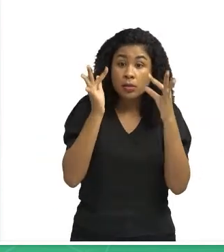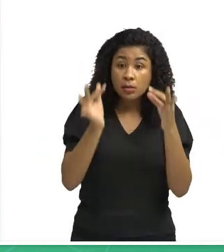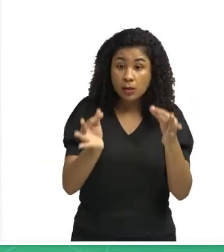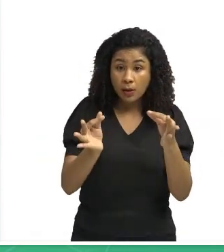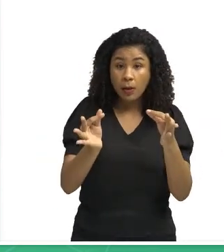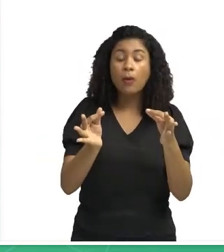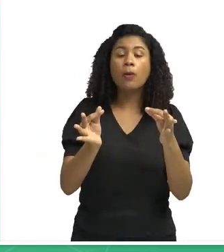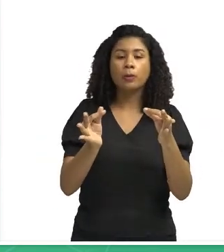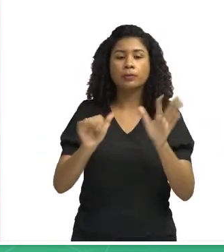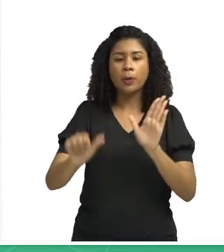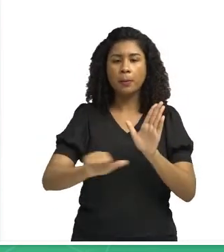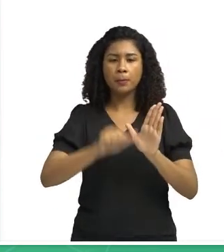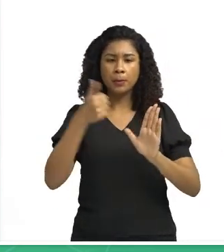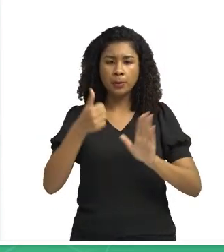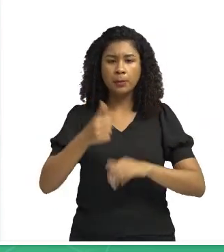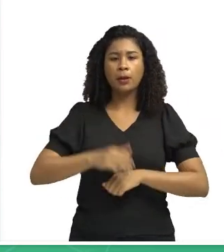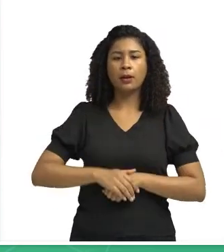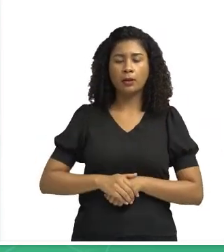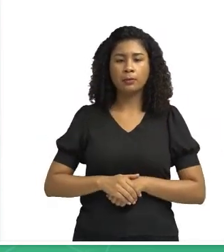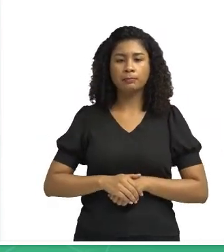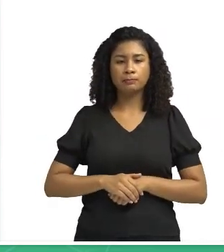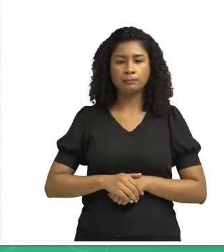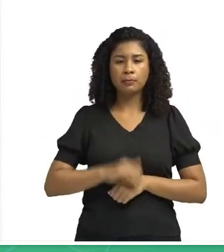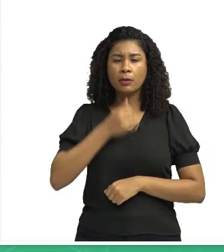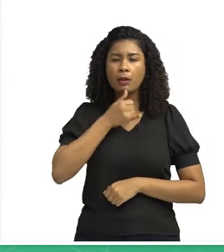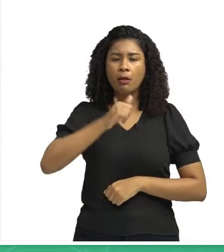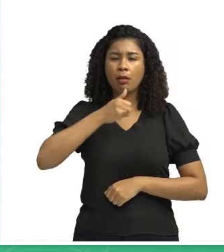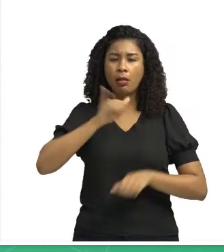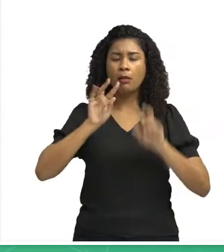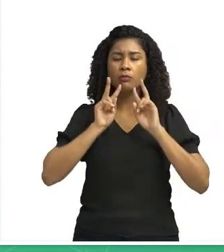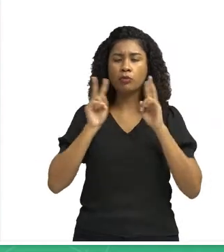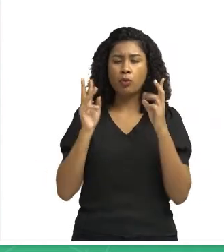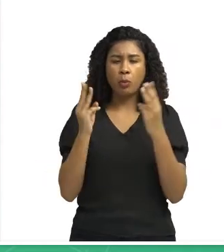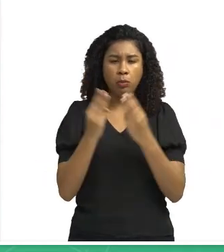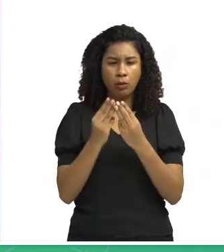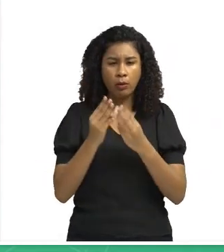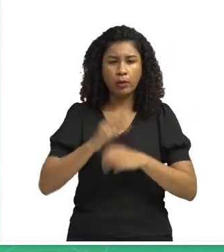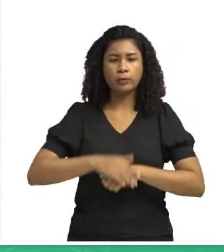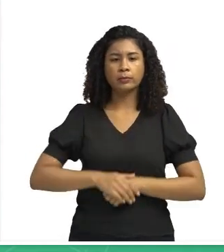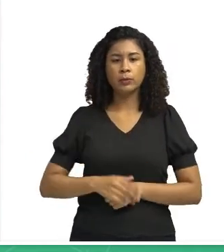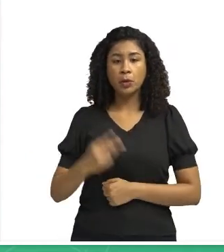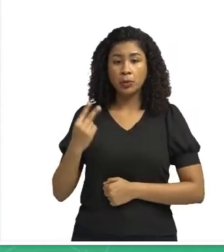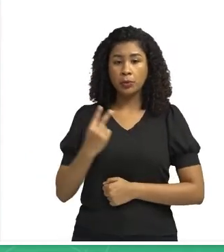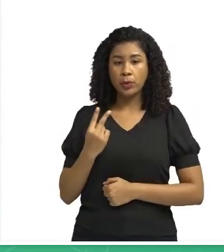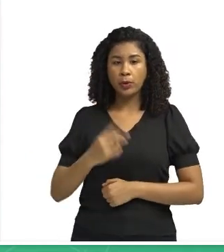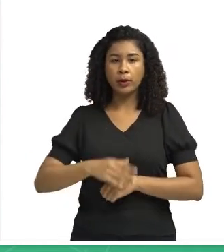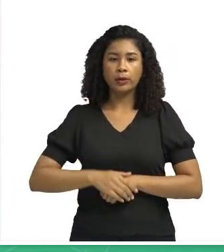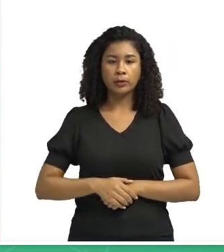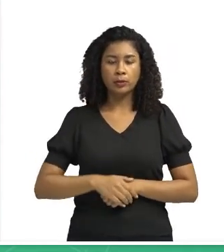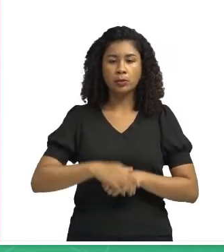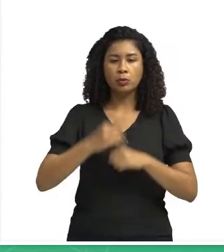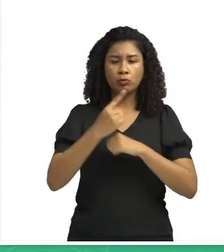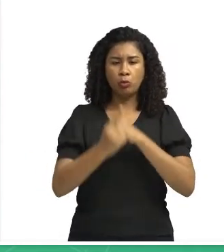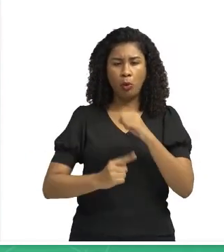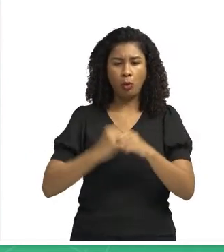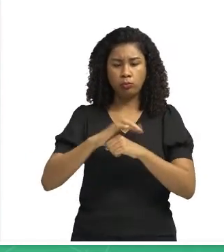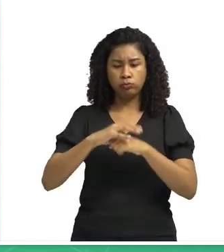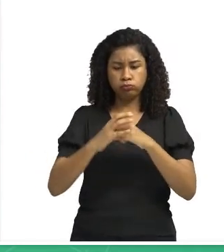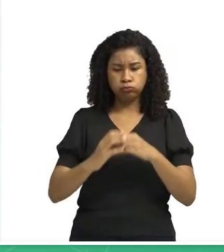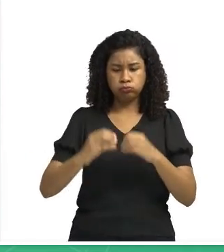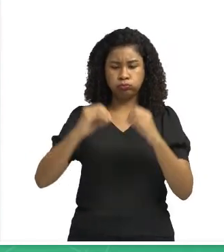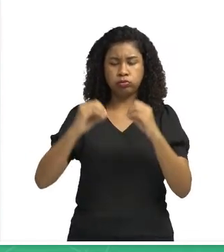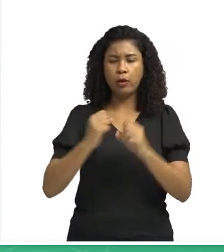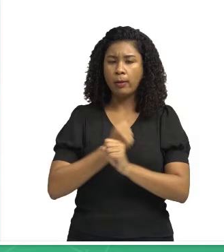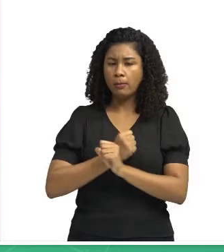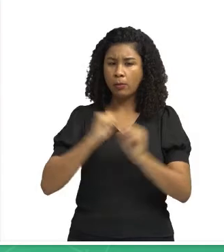tá? Primeira, natureza elétrica da matéria. 2, indivisibilidade do átomo. 3, presença de partículas pequenas